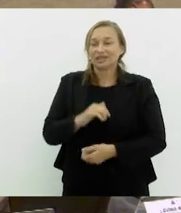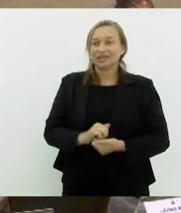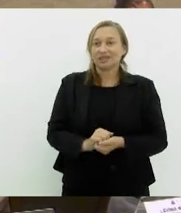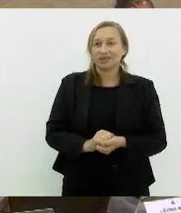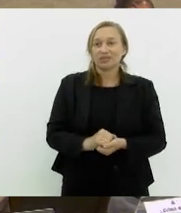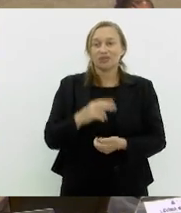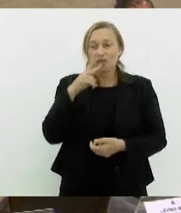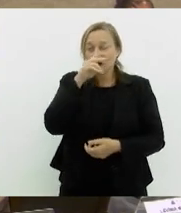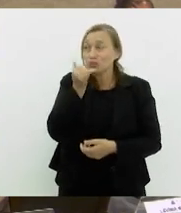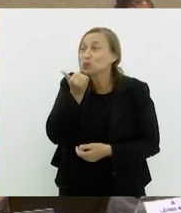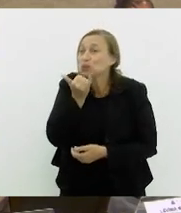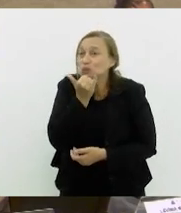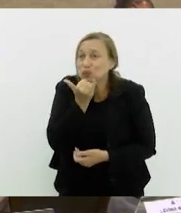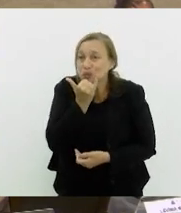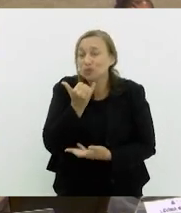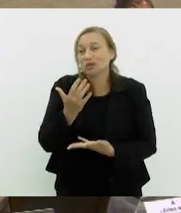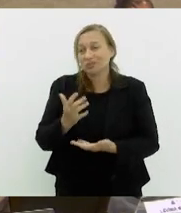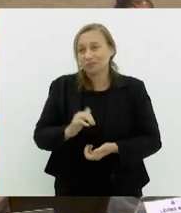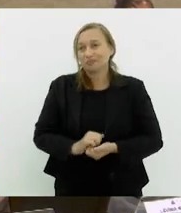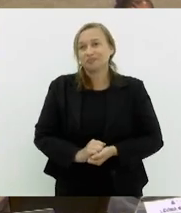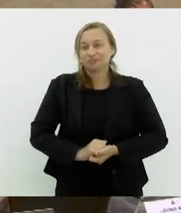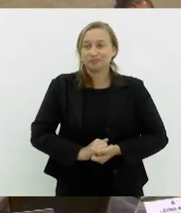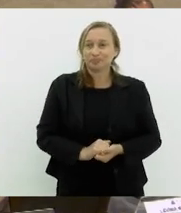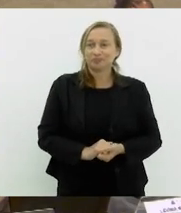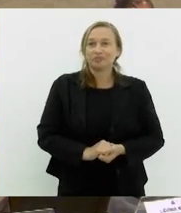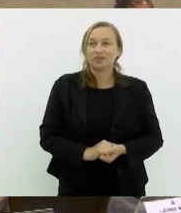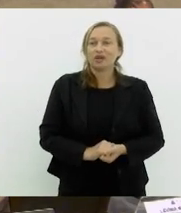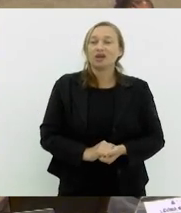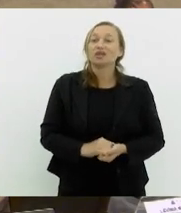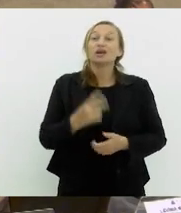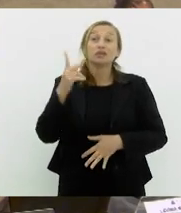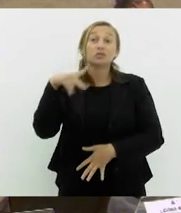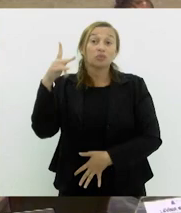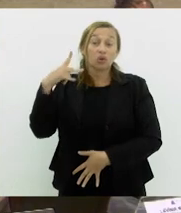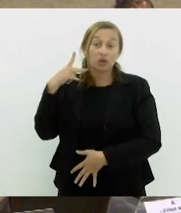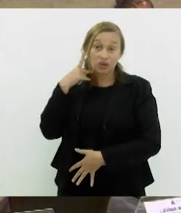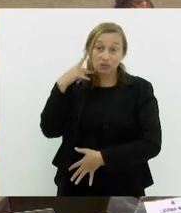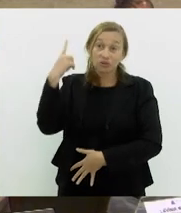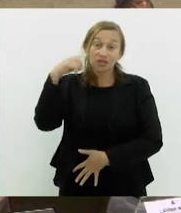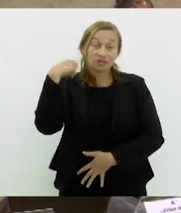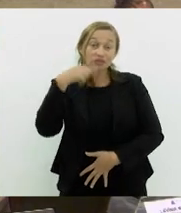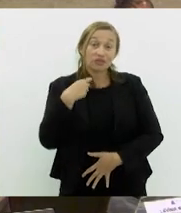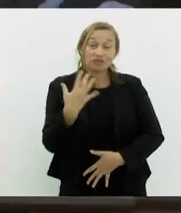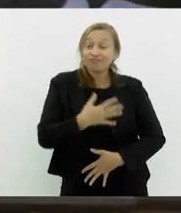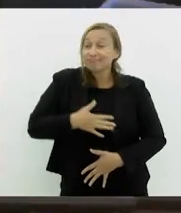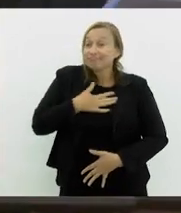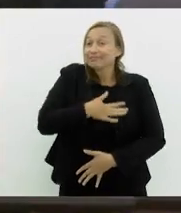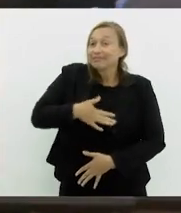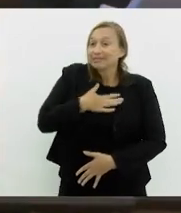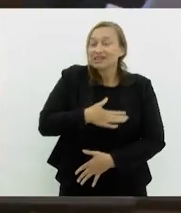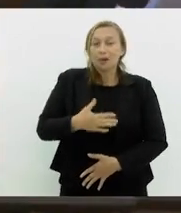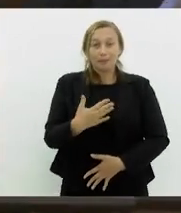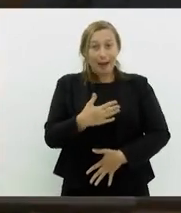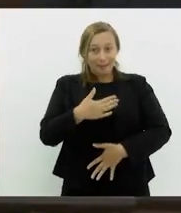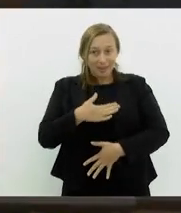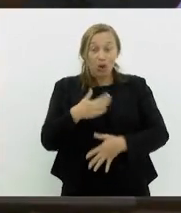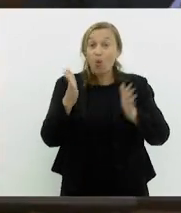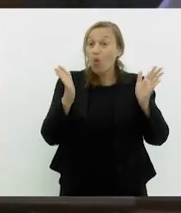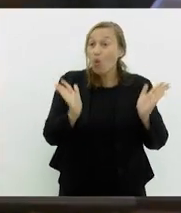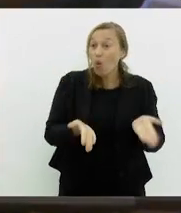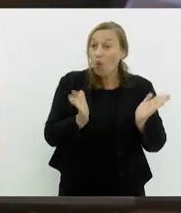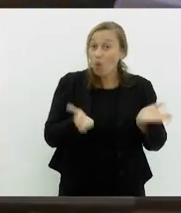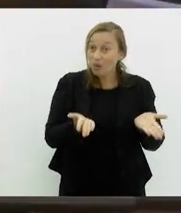Peço desculpas aí. Caros procuradores e advogados, é um grande prazer para mim hoje estar